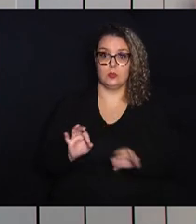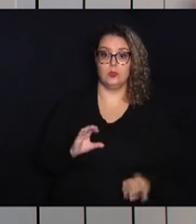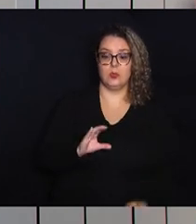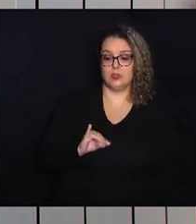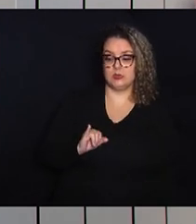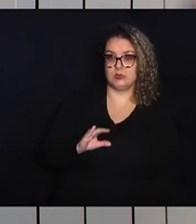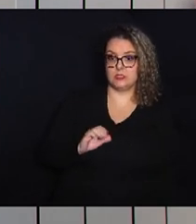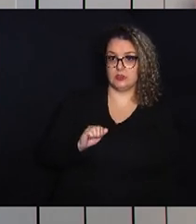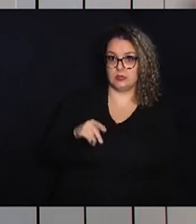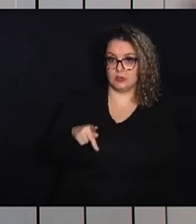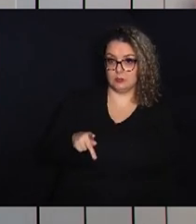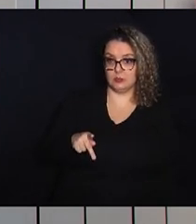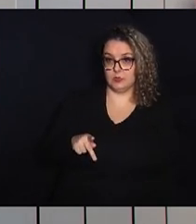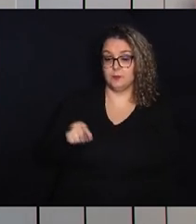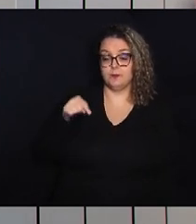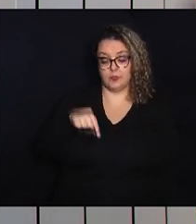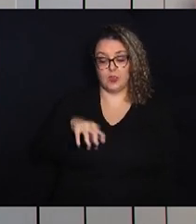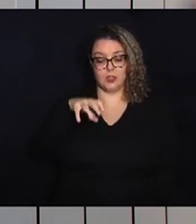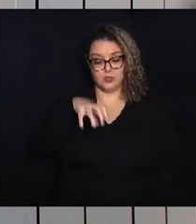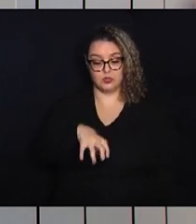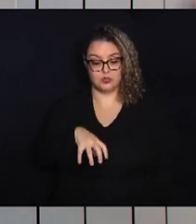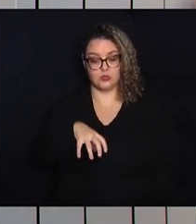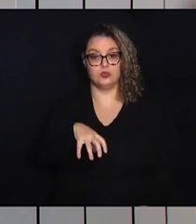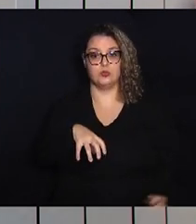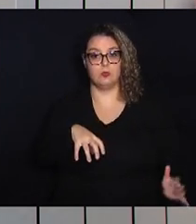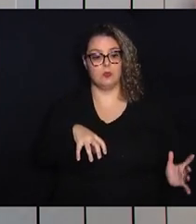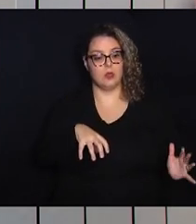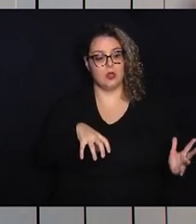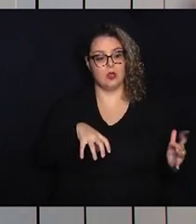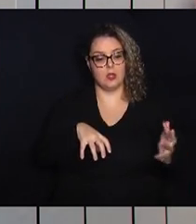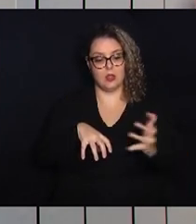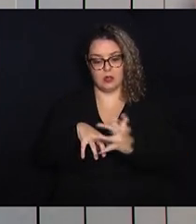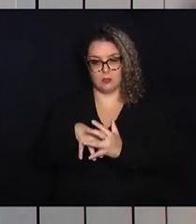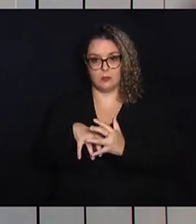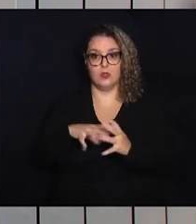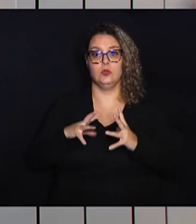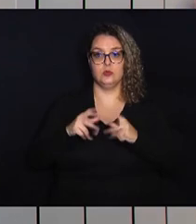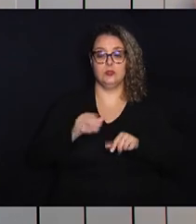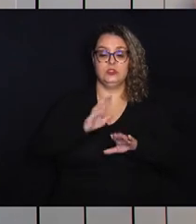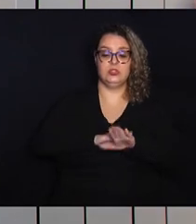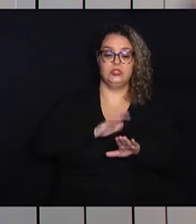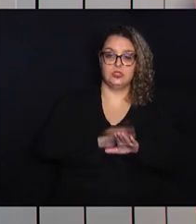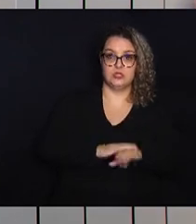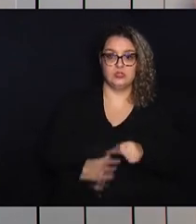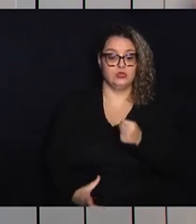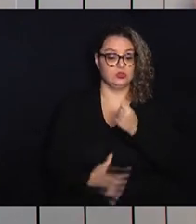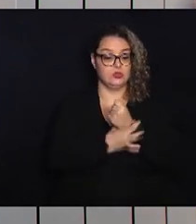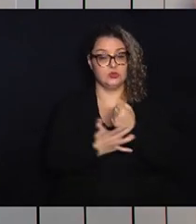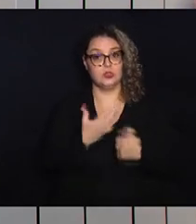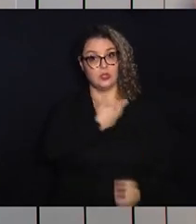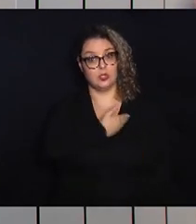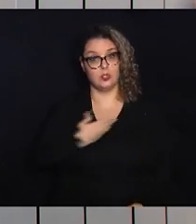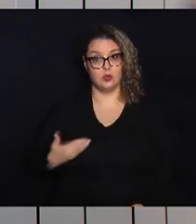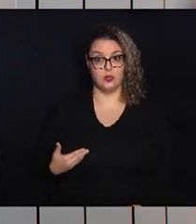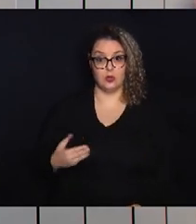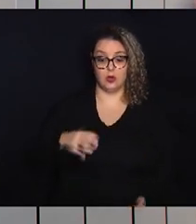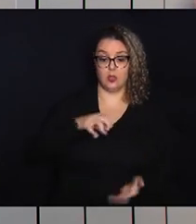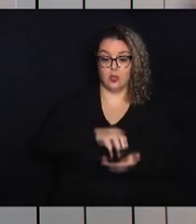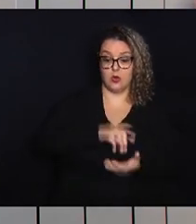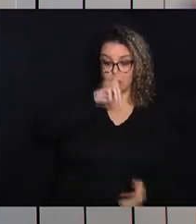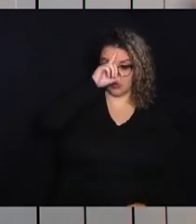SICAMP. Este órgão irá concentrar todas as ações integradas de segurança pública, ordem